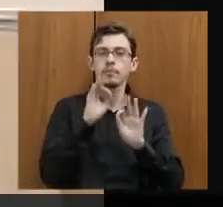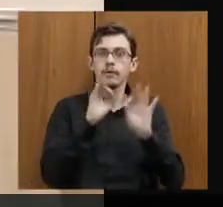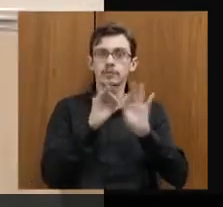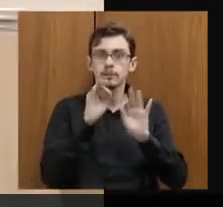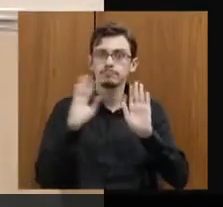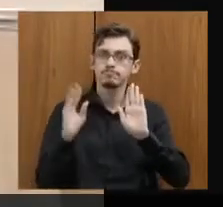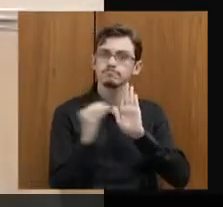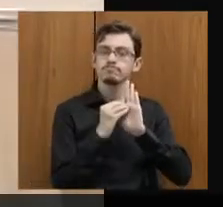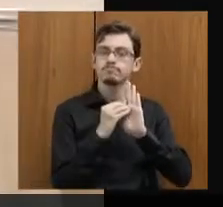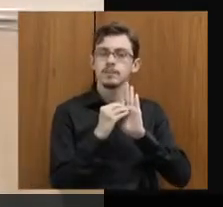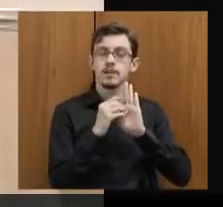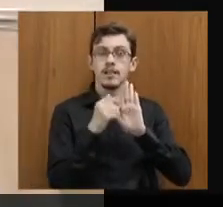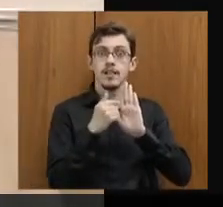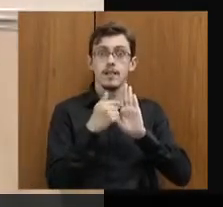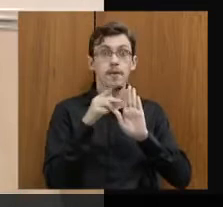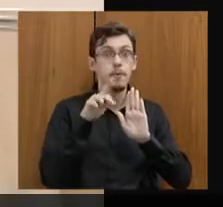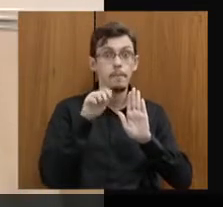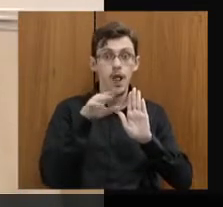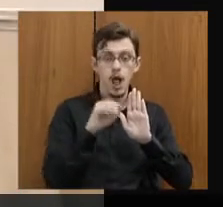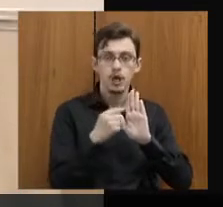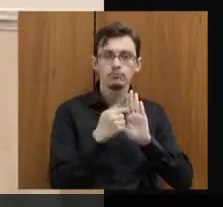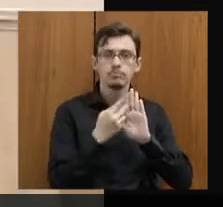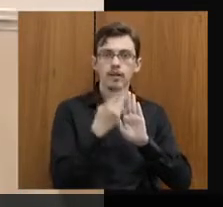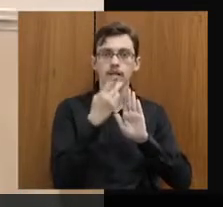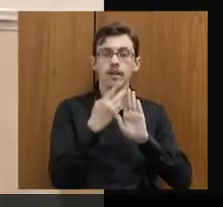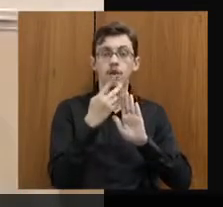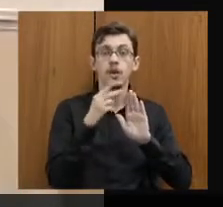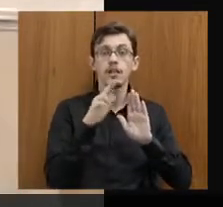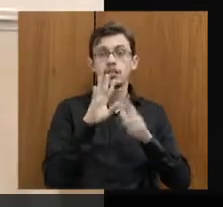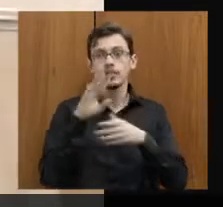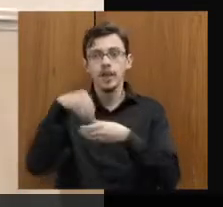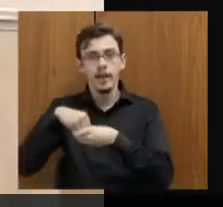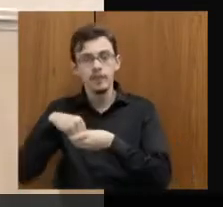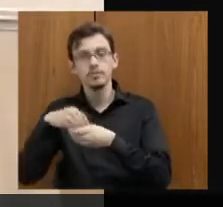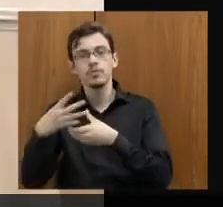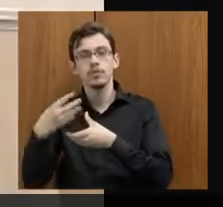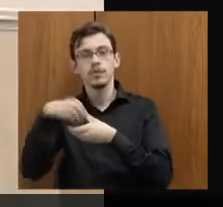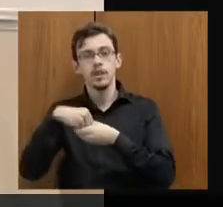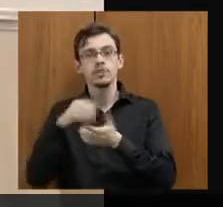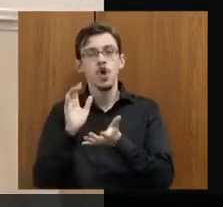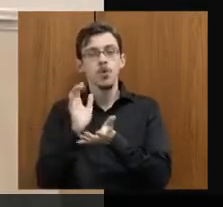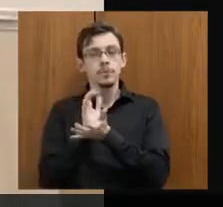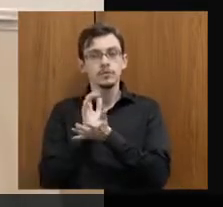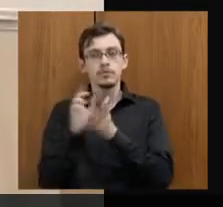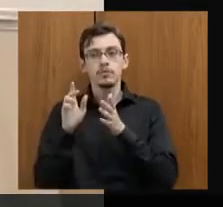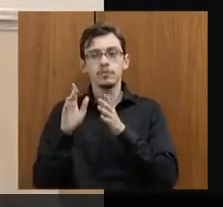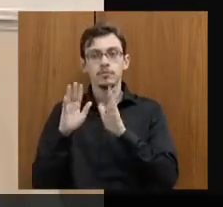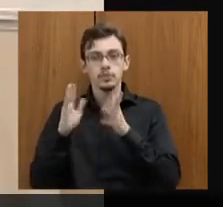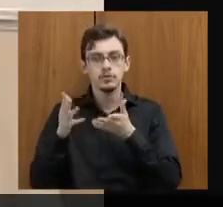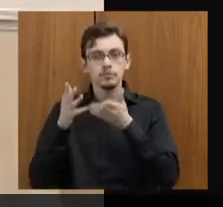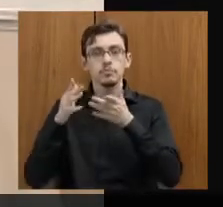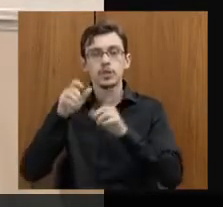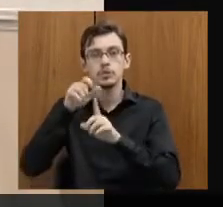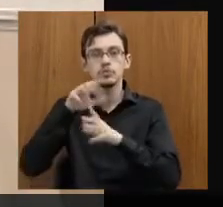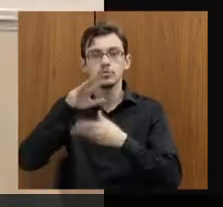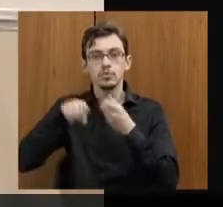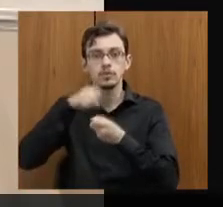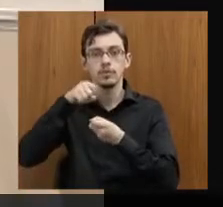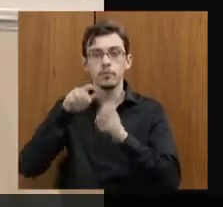construção desse desse plano através do corpo da comissão Estadual de desenvolvimento sustentável para povos e comunidades tradicionais